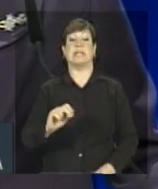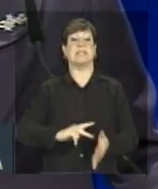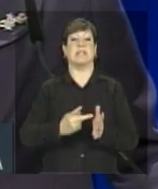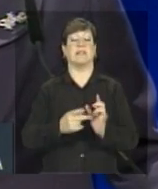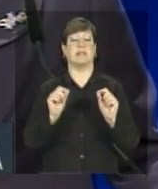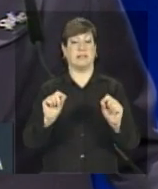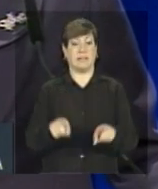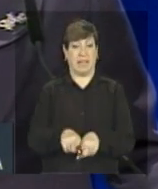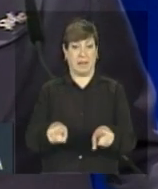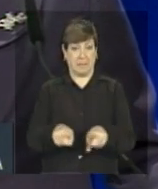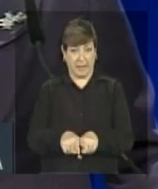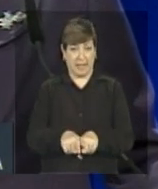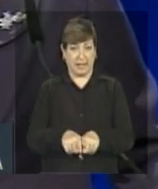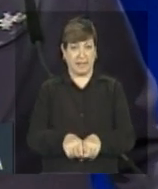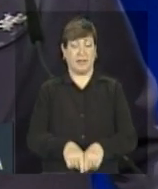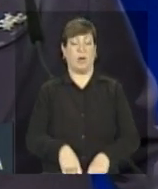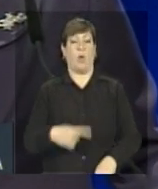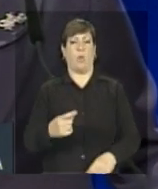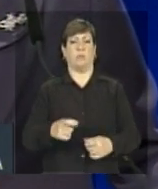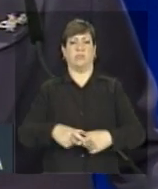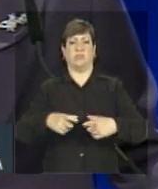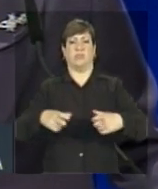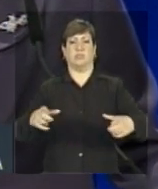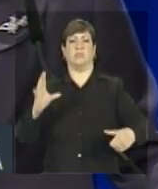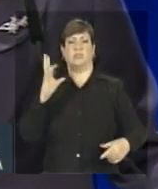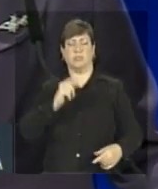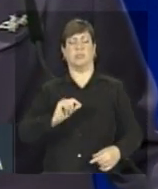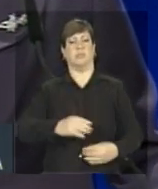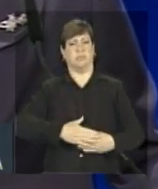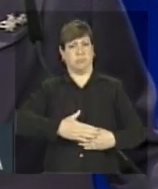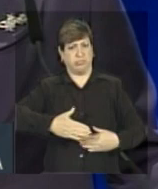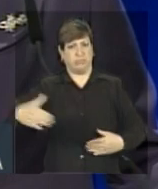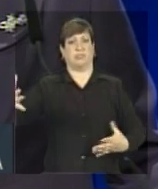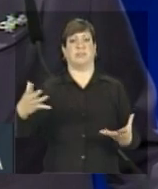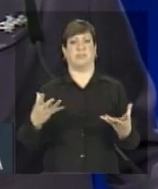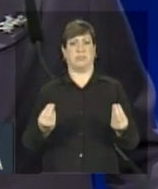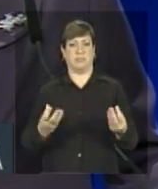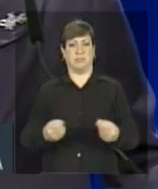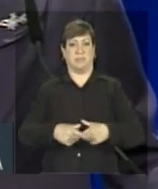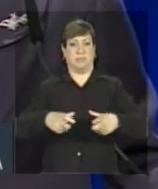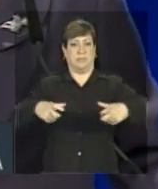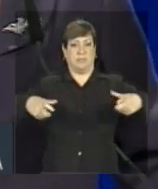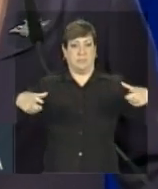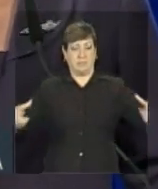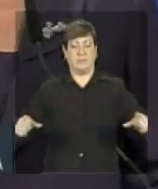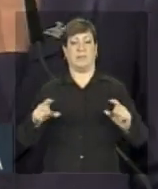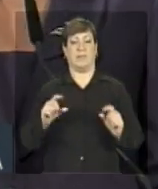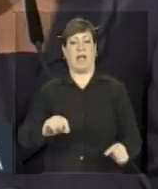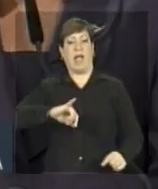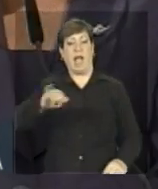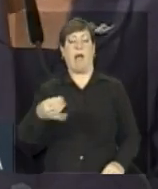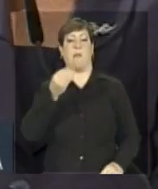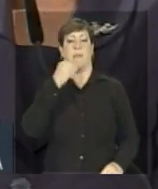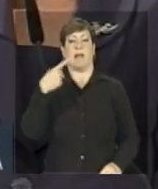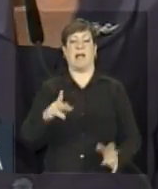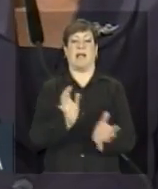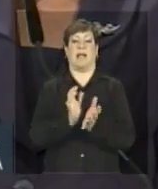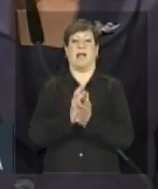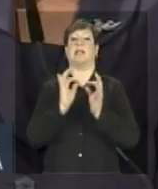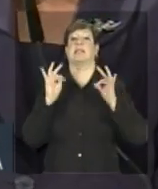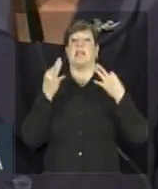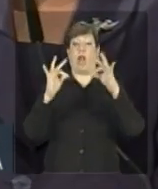também um crescente aproveitamento da nossa criatividade nesta área